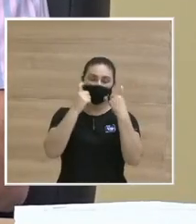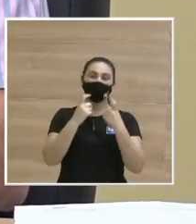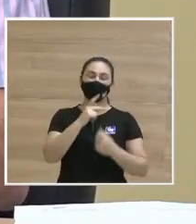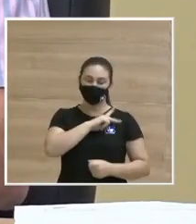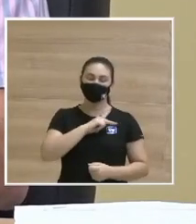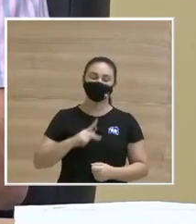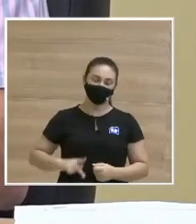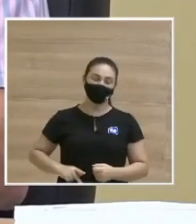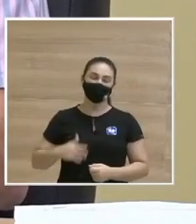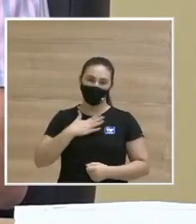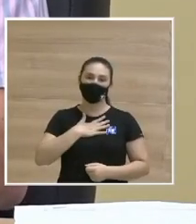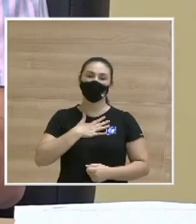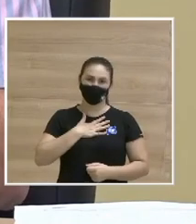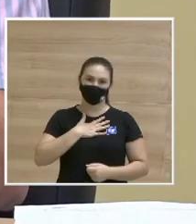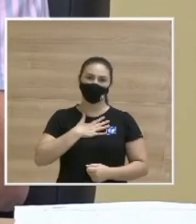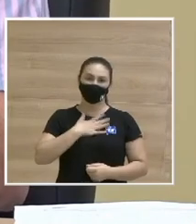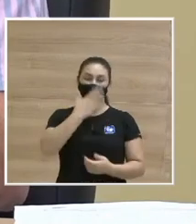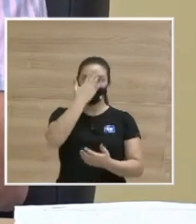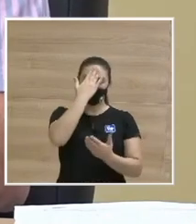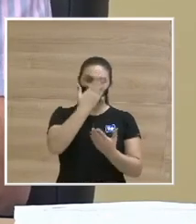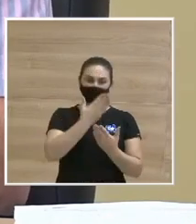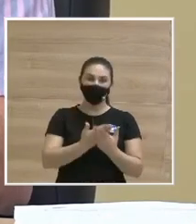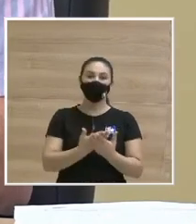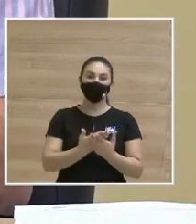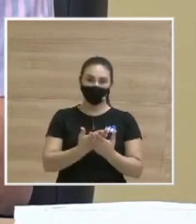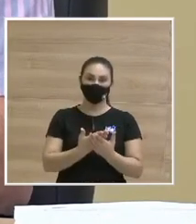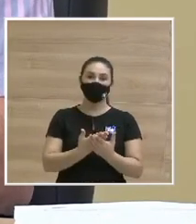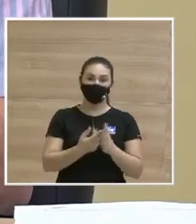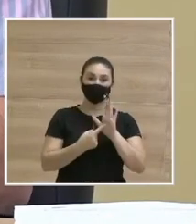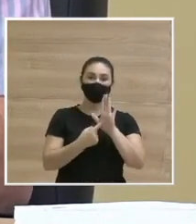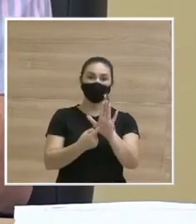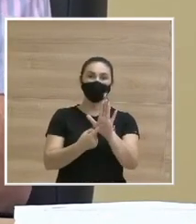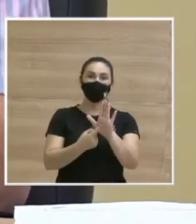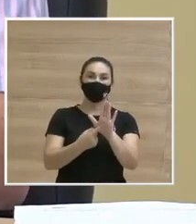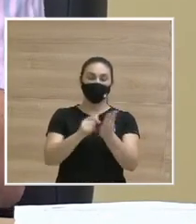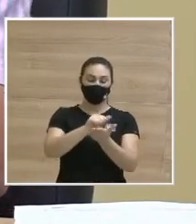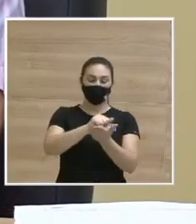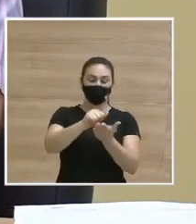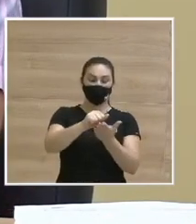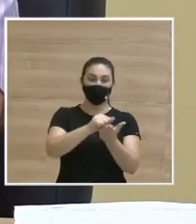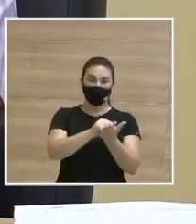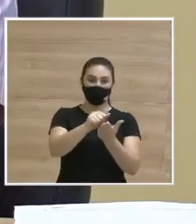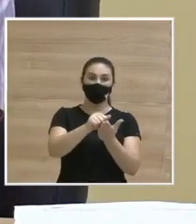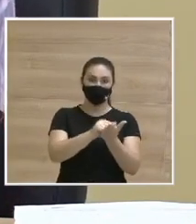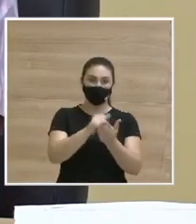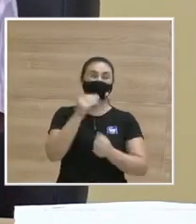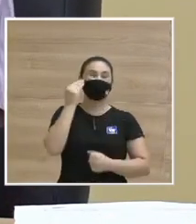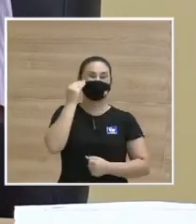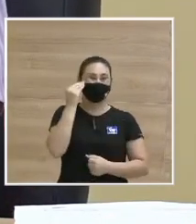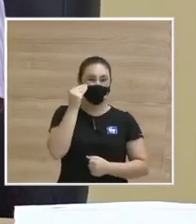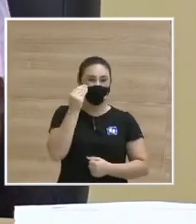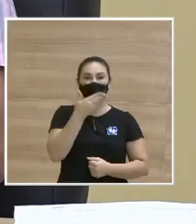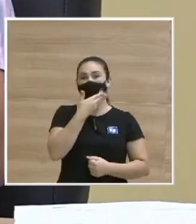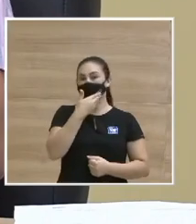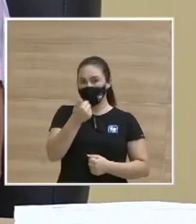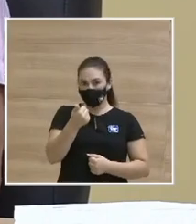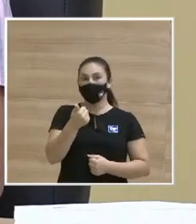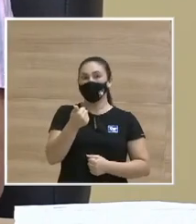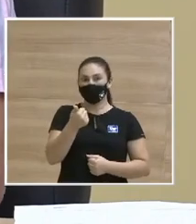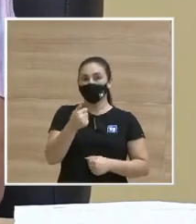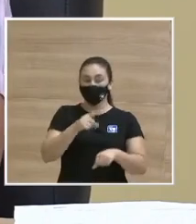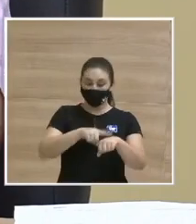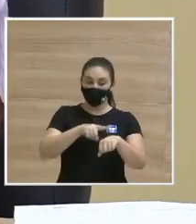presidente. Acredito, sim, que o senhor, pela manifestação, inclusive da ata, o senhor tentou fazer o melhor. Está na hora de nós